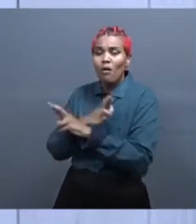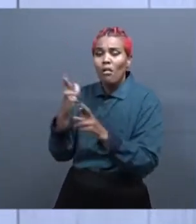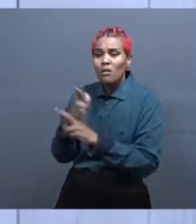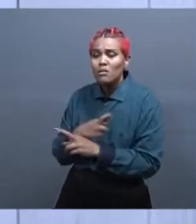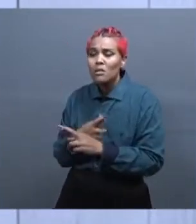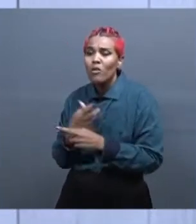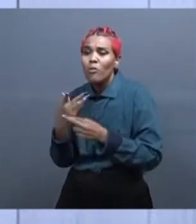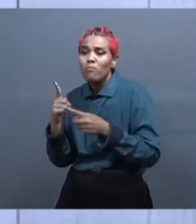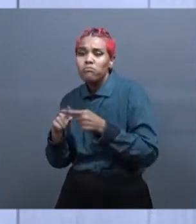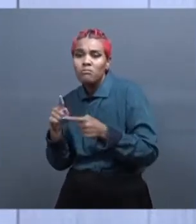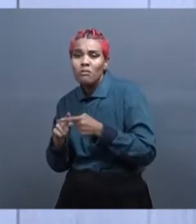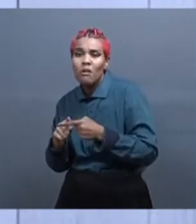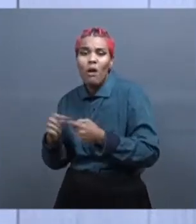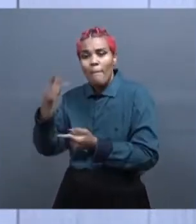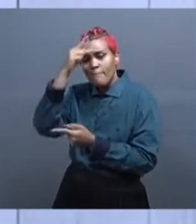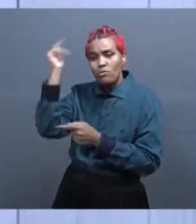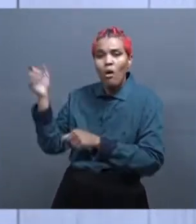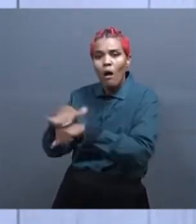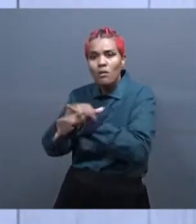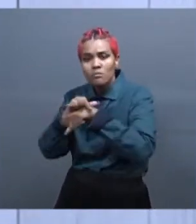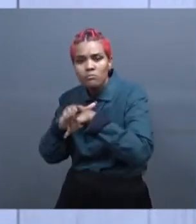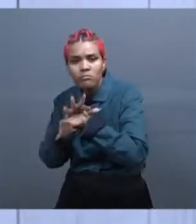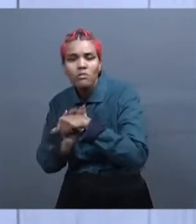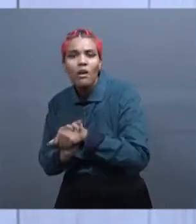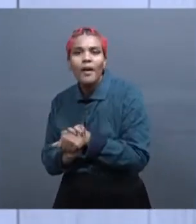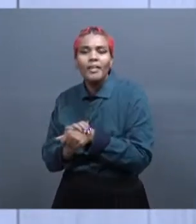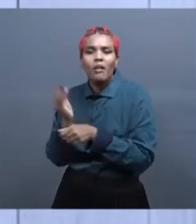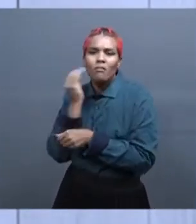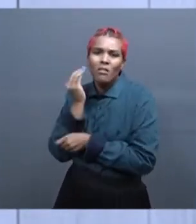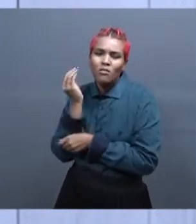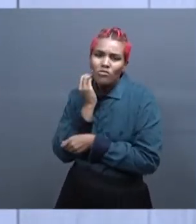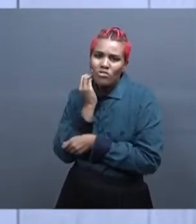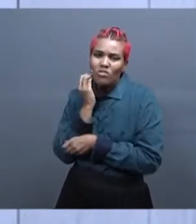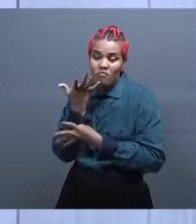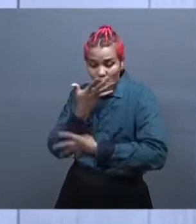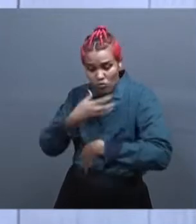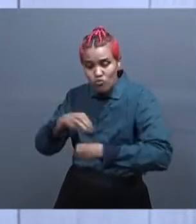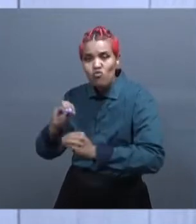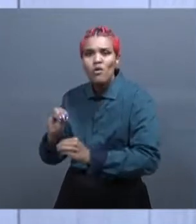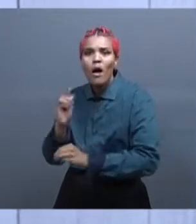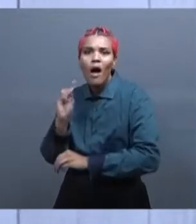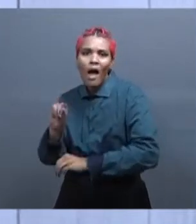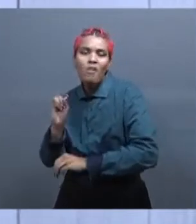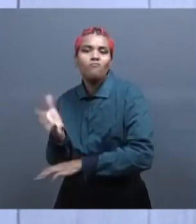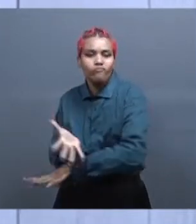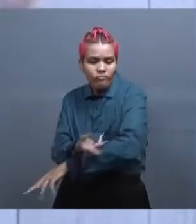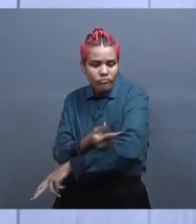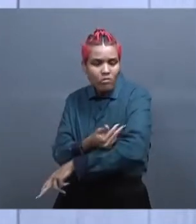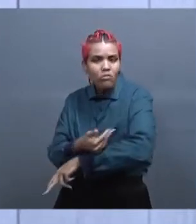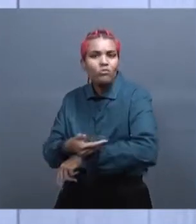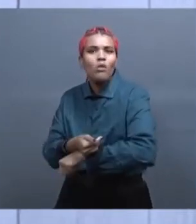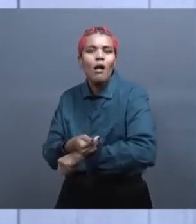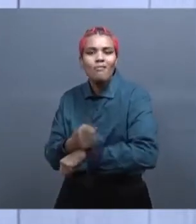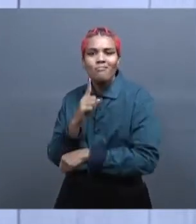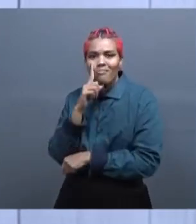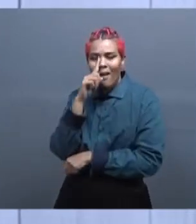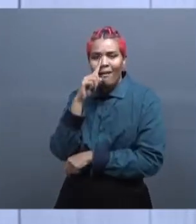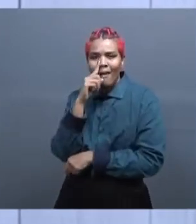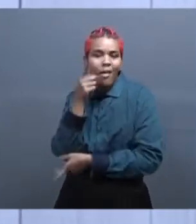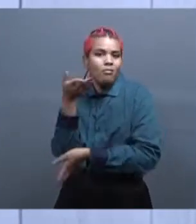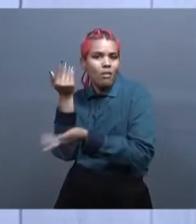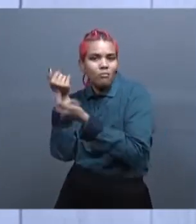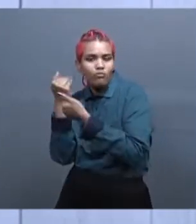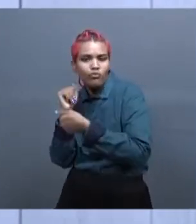adoecimento e as tatuagens como uma tentativa de cura a gente encontra tatuagens na grécia antiga já